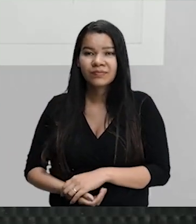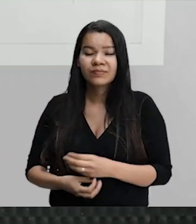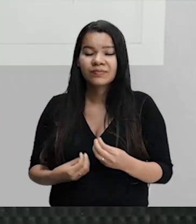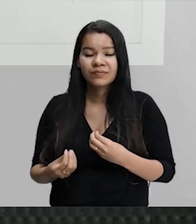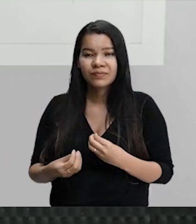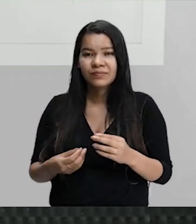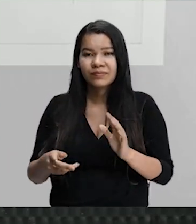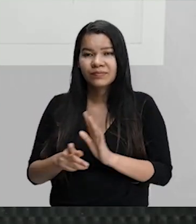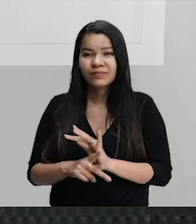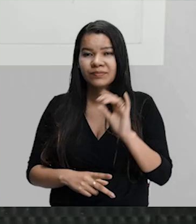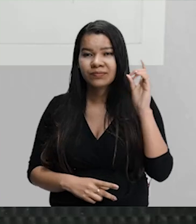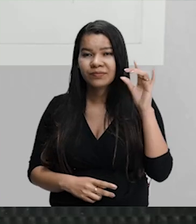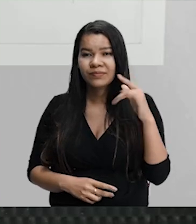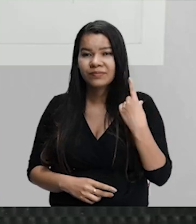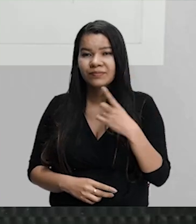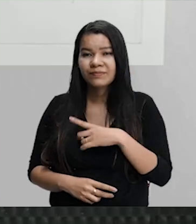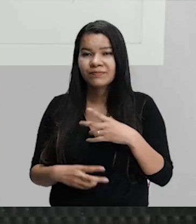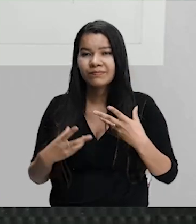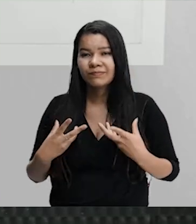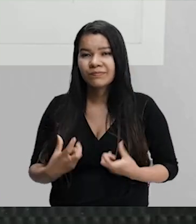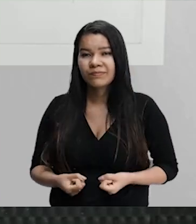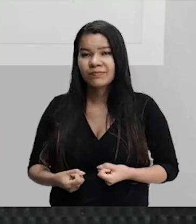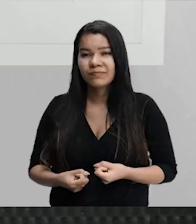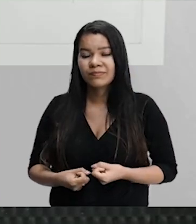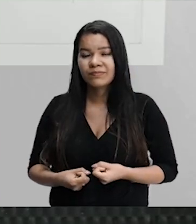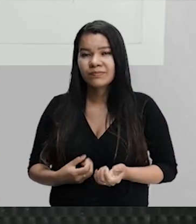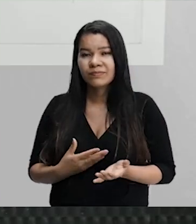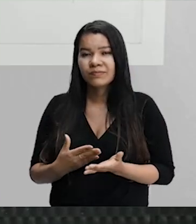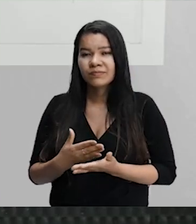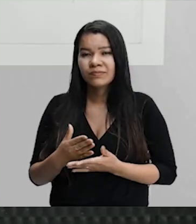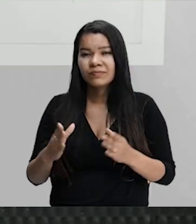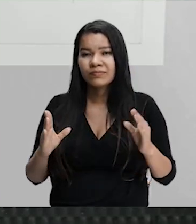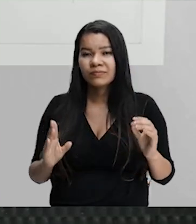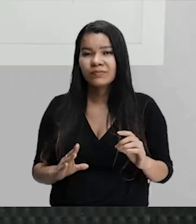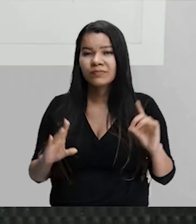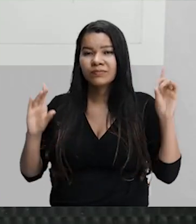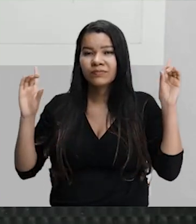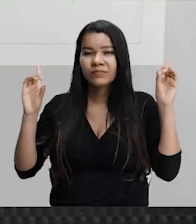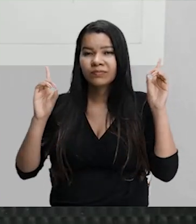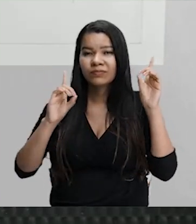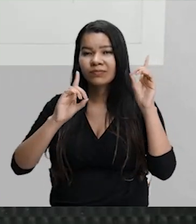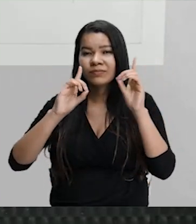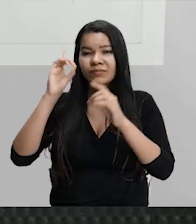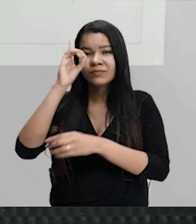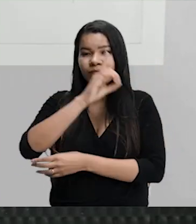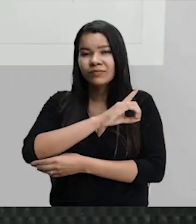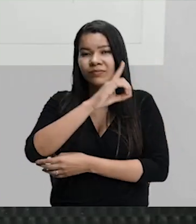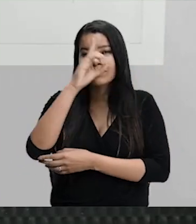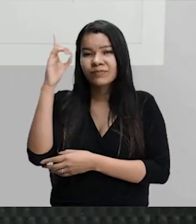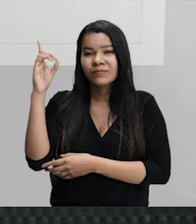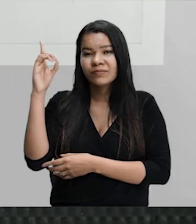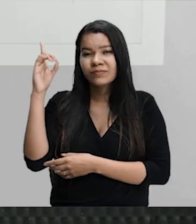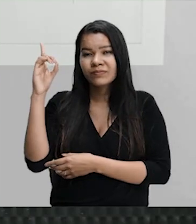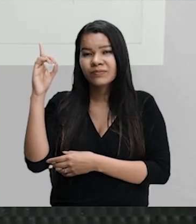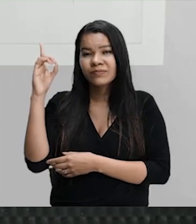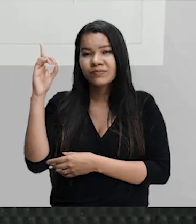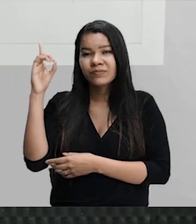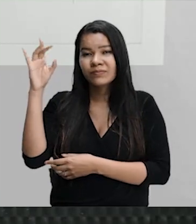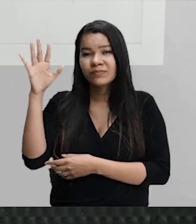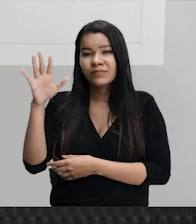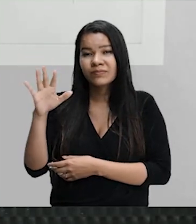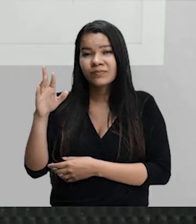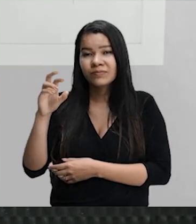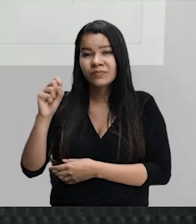luz que nós recebemos aqui, né, durante o dia, né? Nós recebemos a luz do sol durante o dia, que também é um